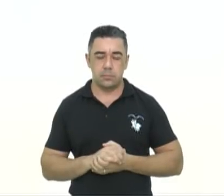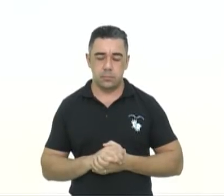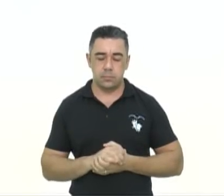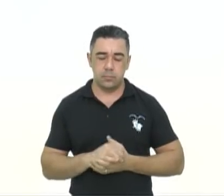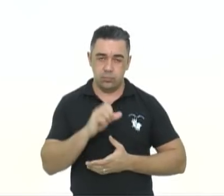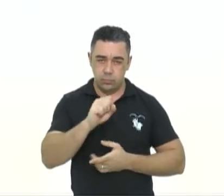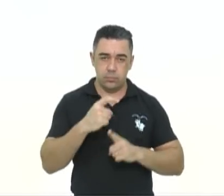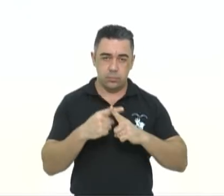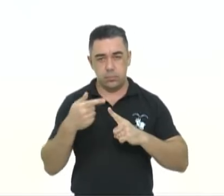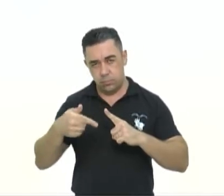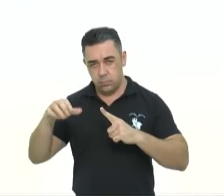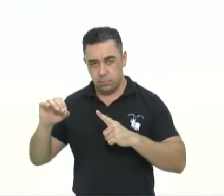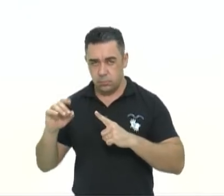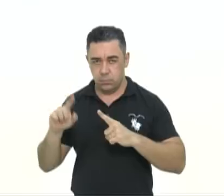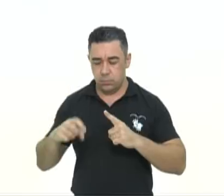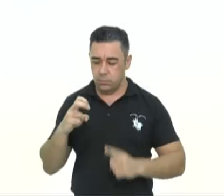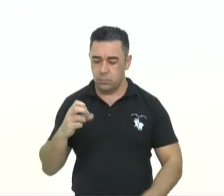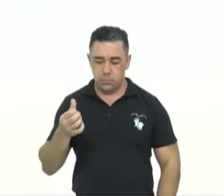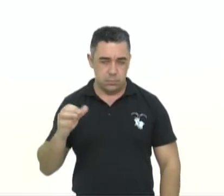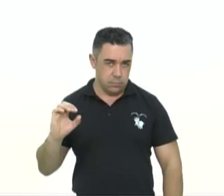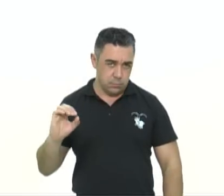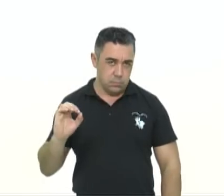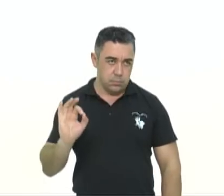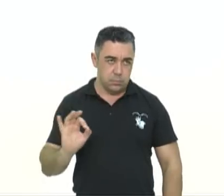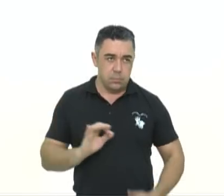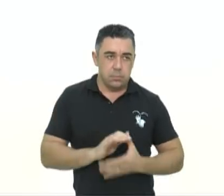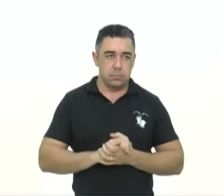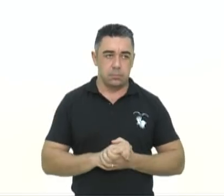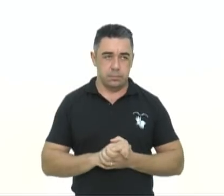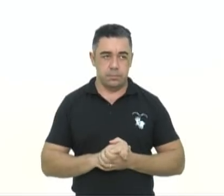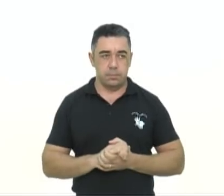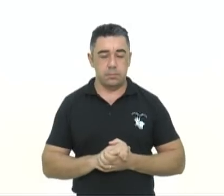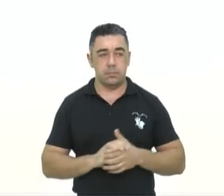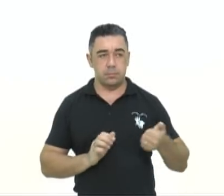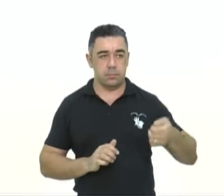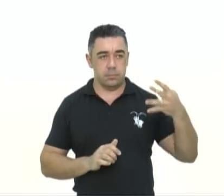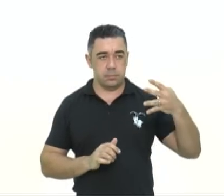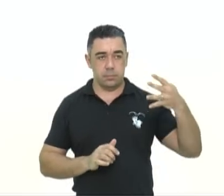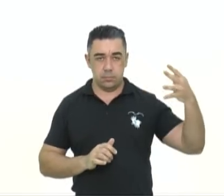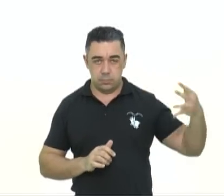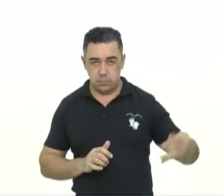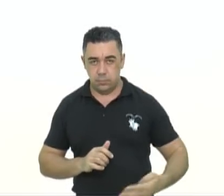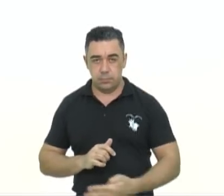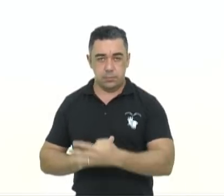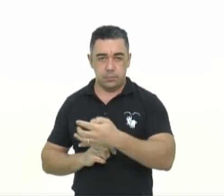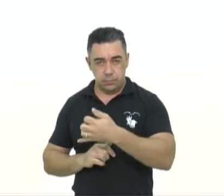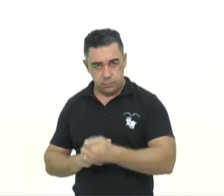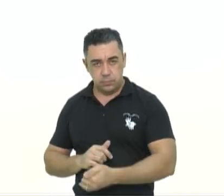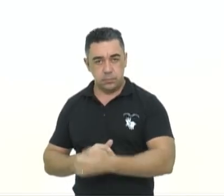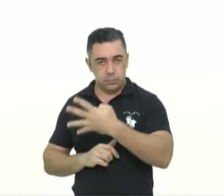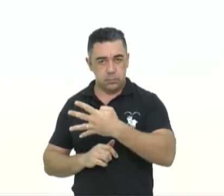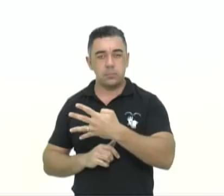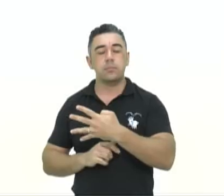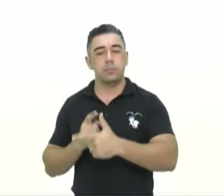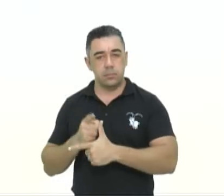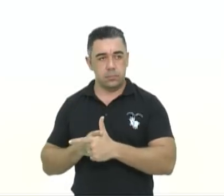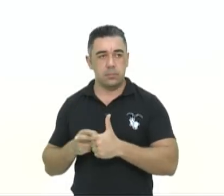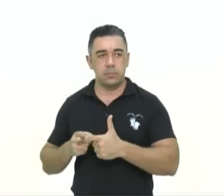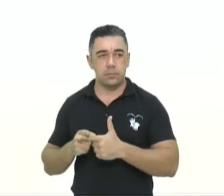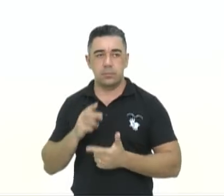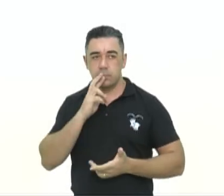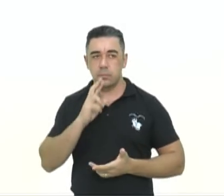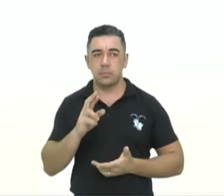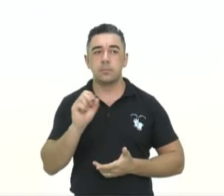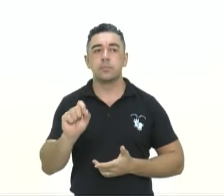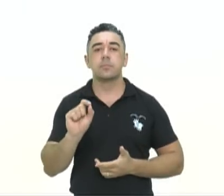8 vezes 70, eu tenho 560. Passo o meu 14, que está multiplicando, dividindo, eu